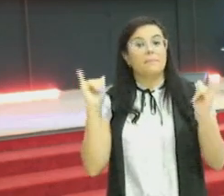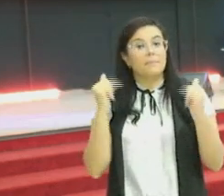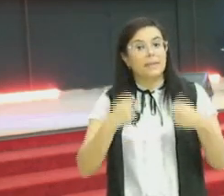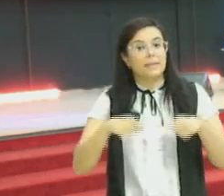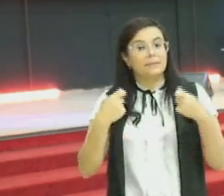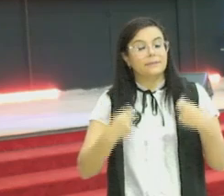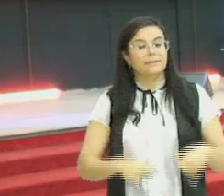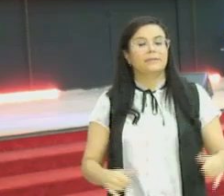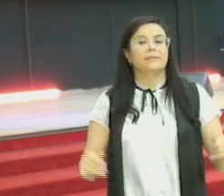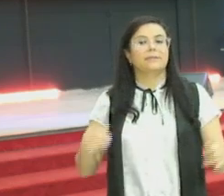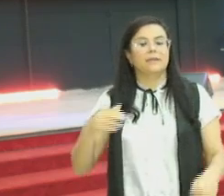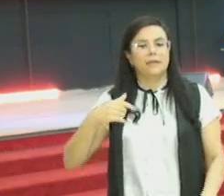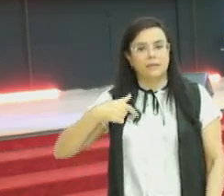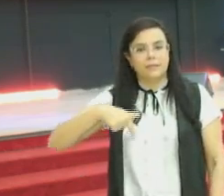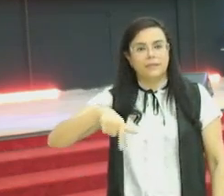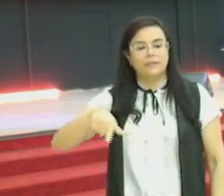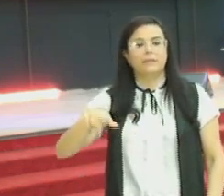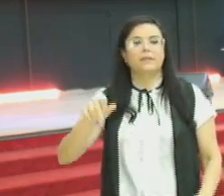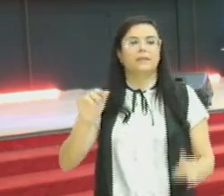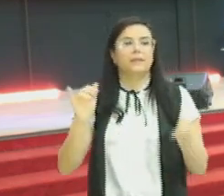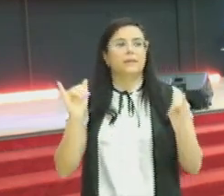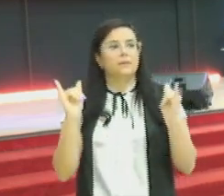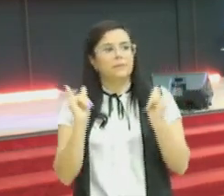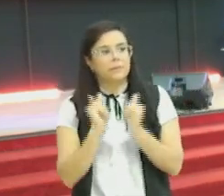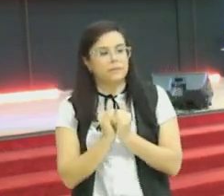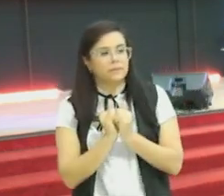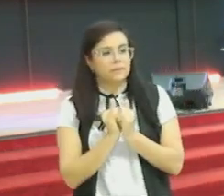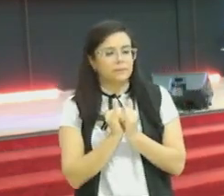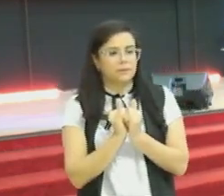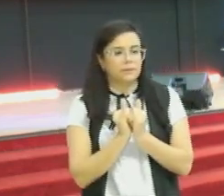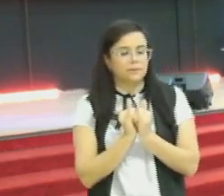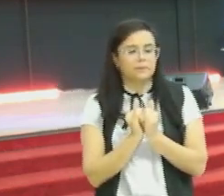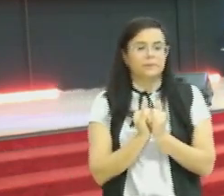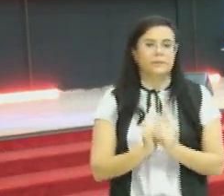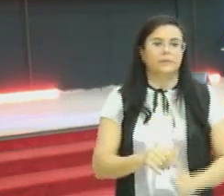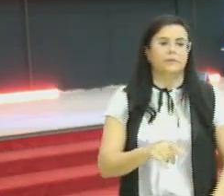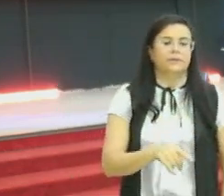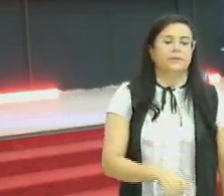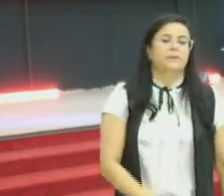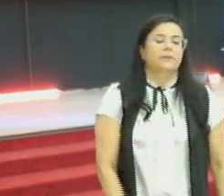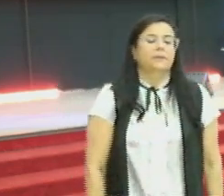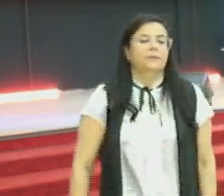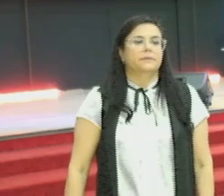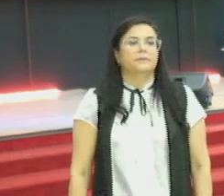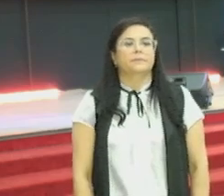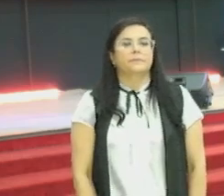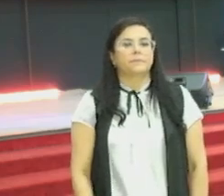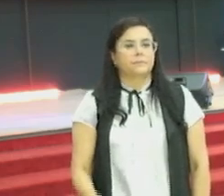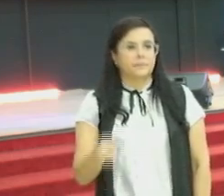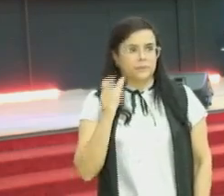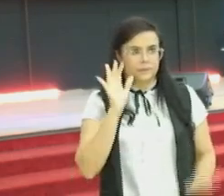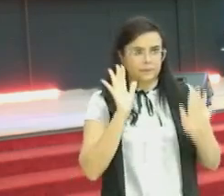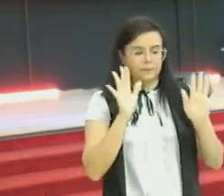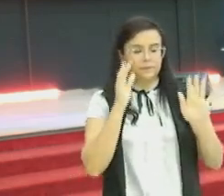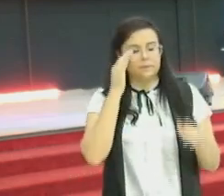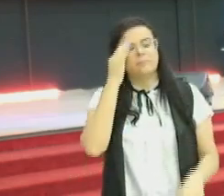Agora olhe para mim. Estão comigo, amém? Eu sei que está doendo. Eu